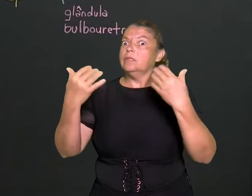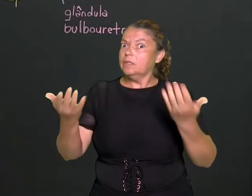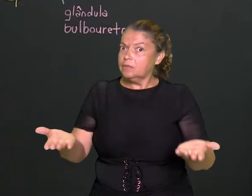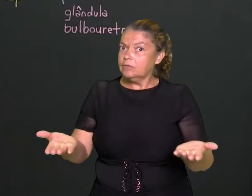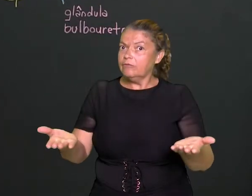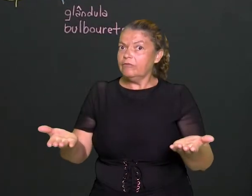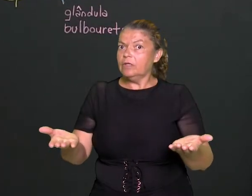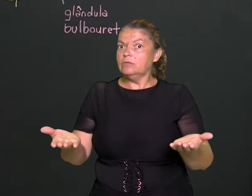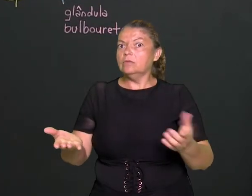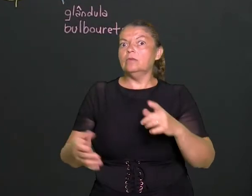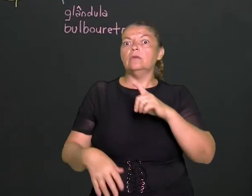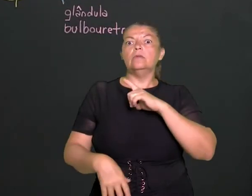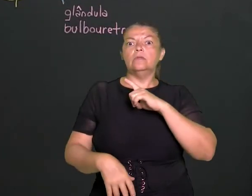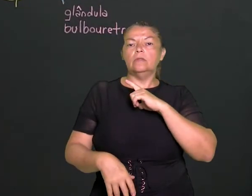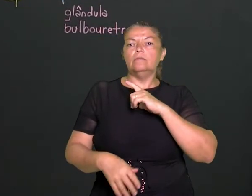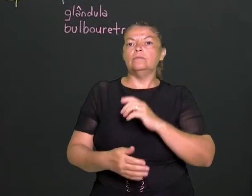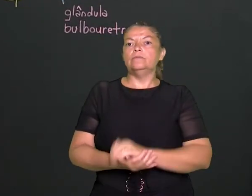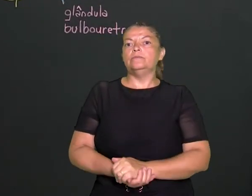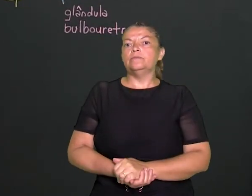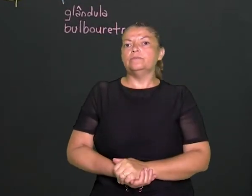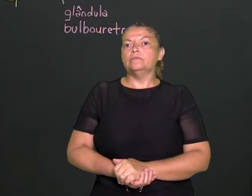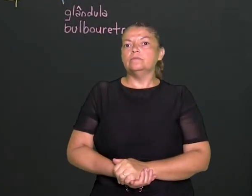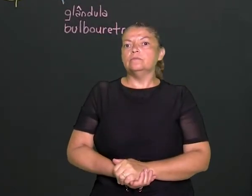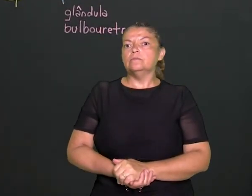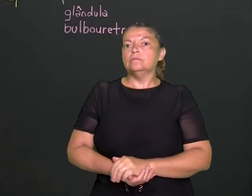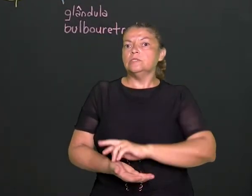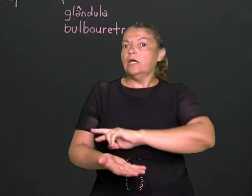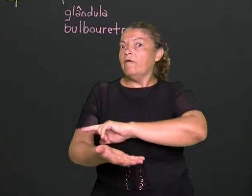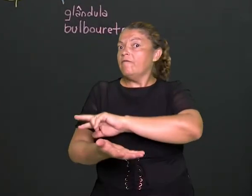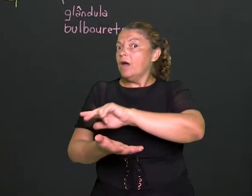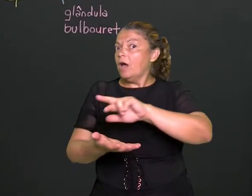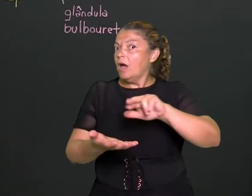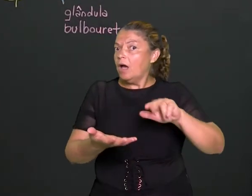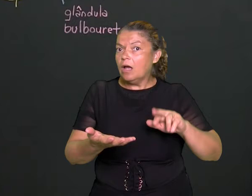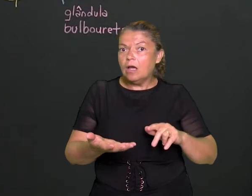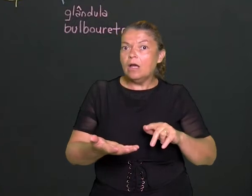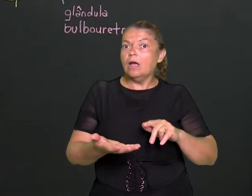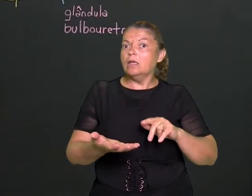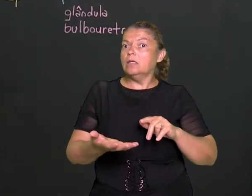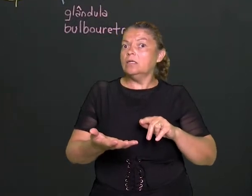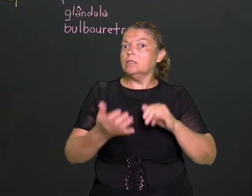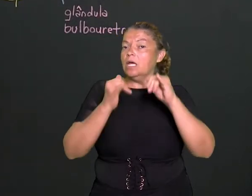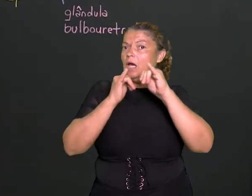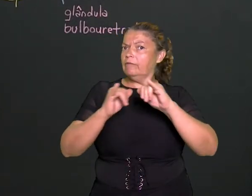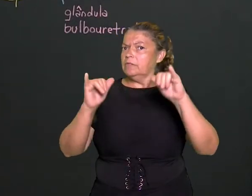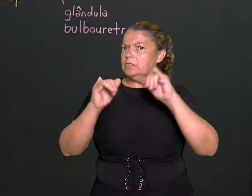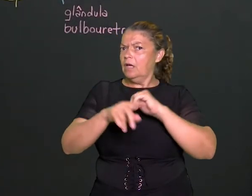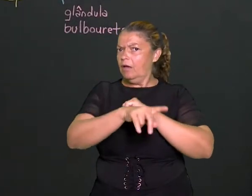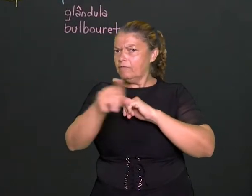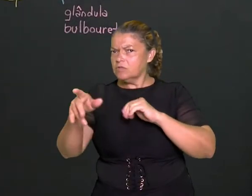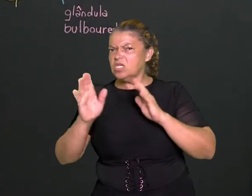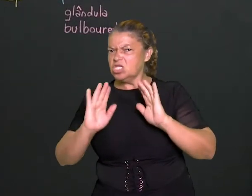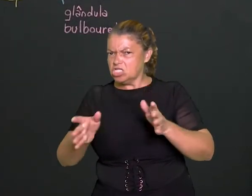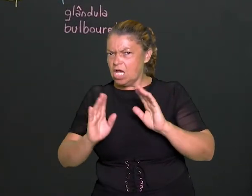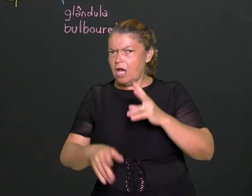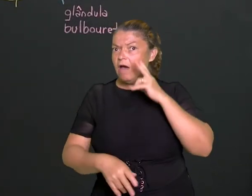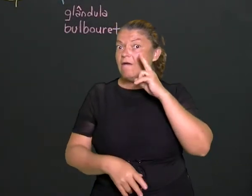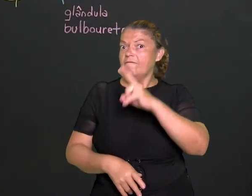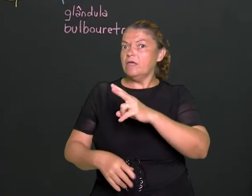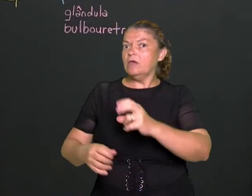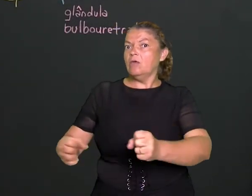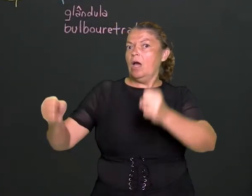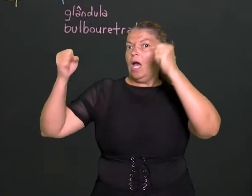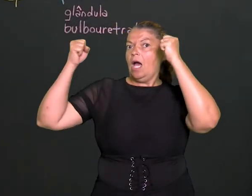isso. E, de fato, aqui ela tem esse meio aquoso. Vale ressaltar, você já deve ter visto que há muitas